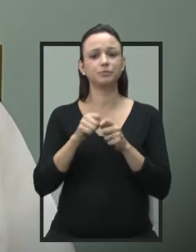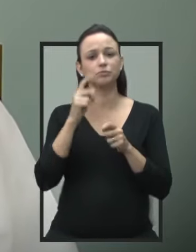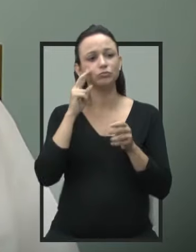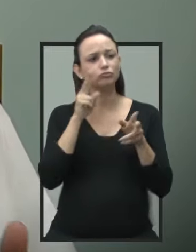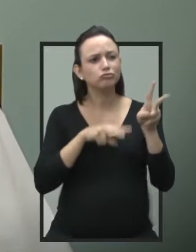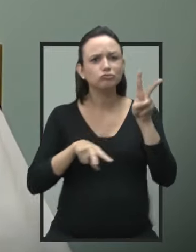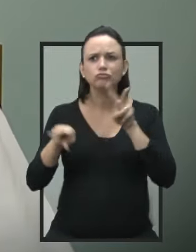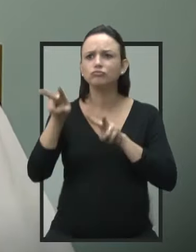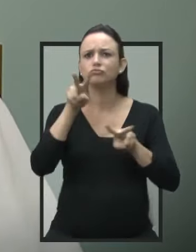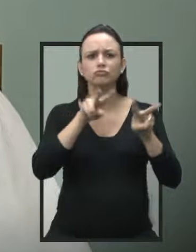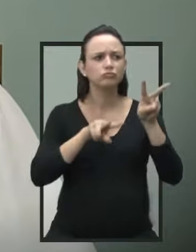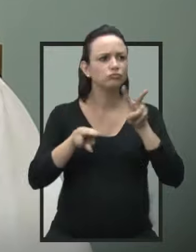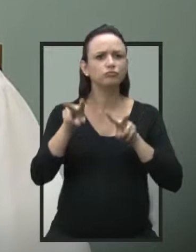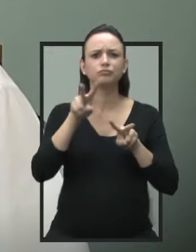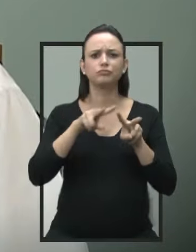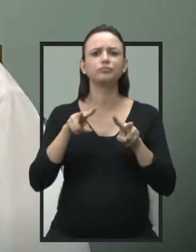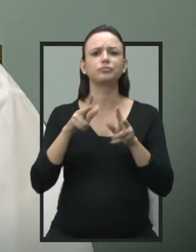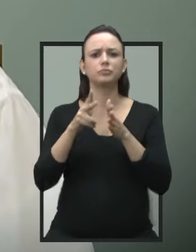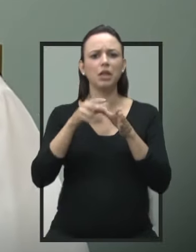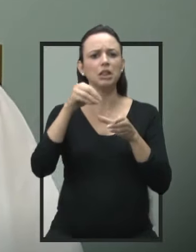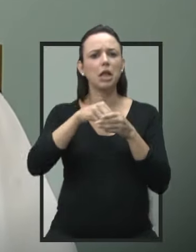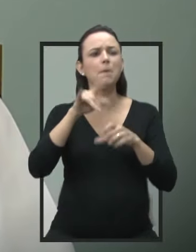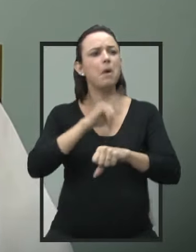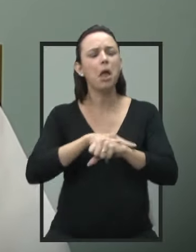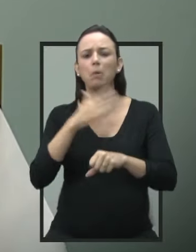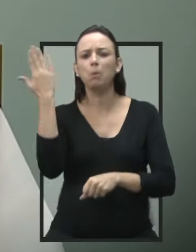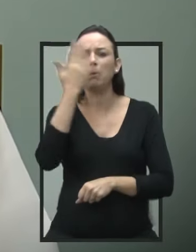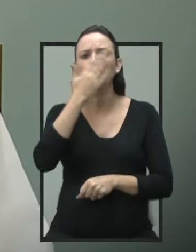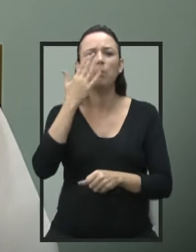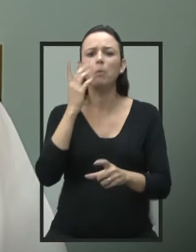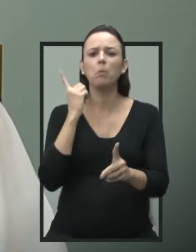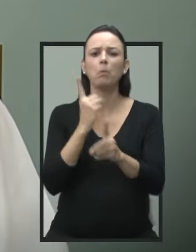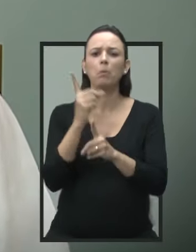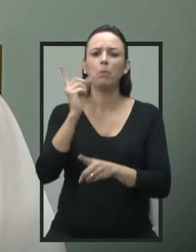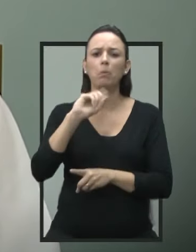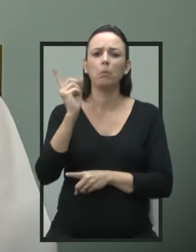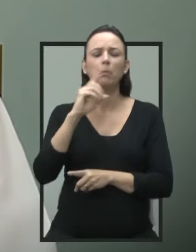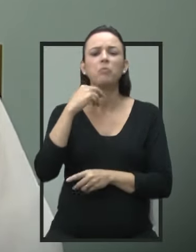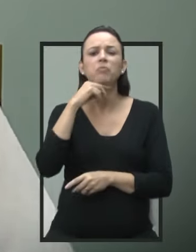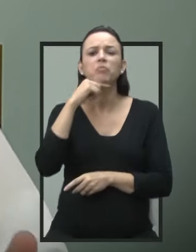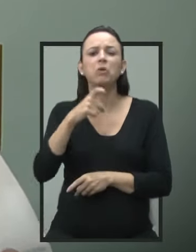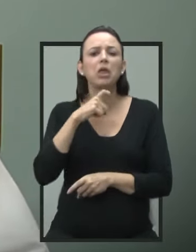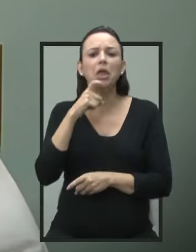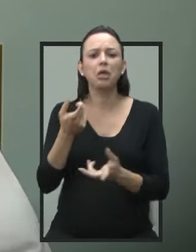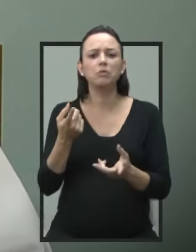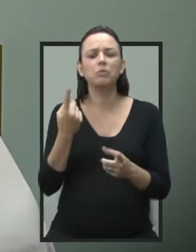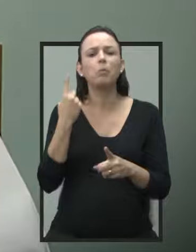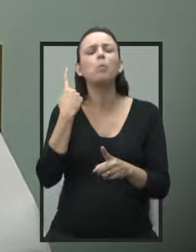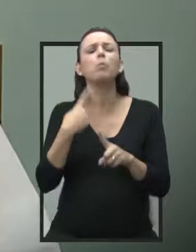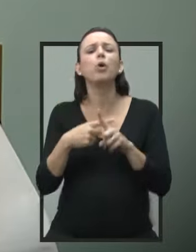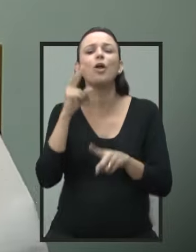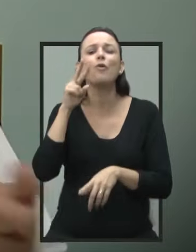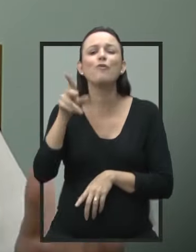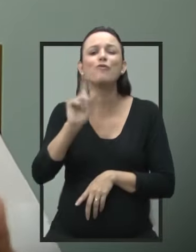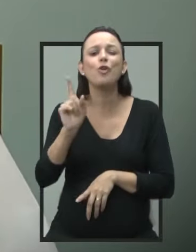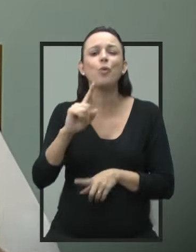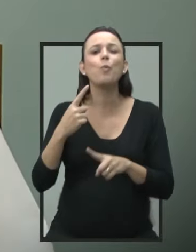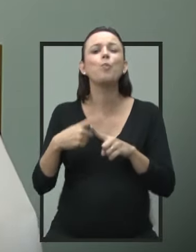foi feita uma revista em todo o trem, inclusive nos banheiros, e ninguém viu o Zezinho, ninguém viu ninguém dentro do banheiro. E por que não